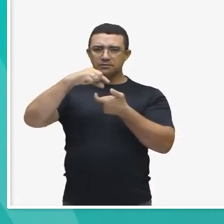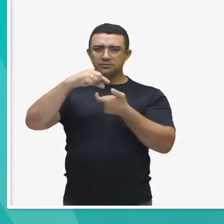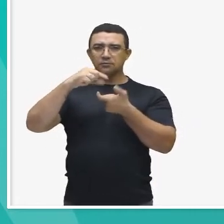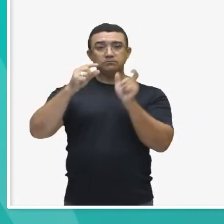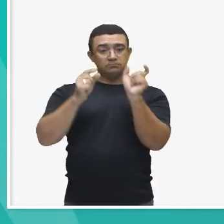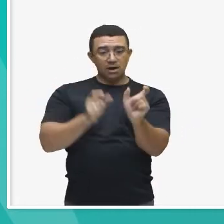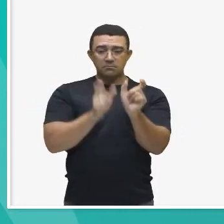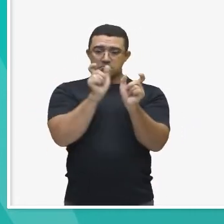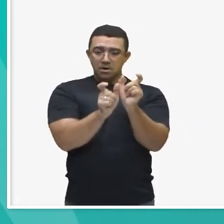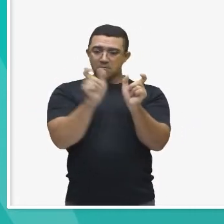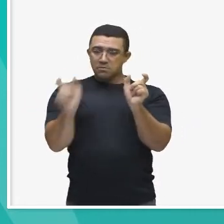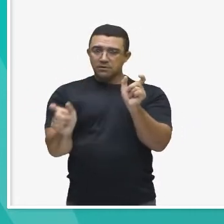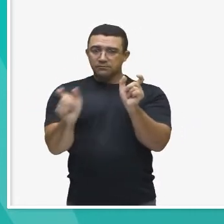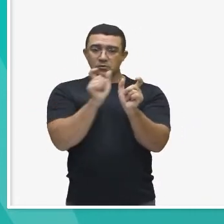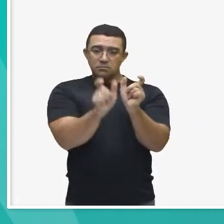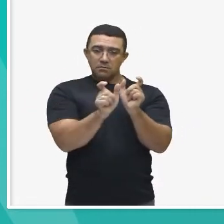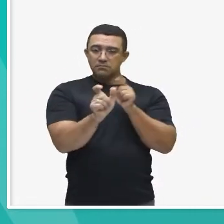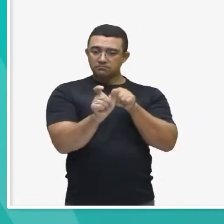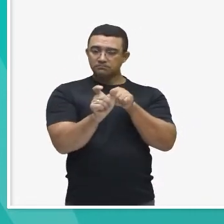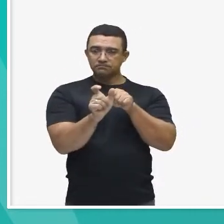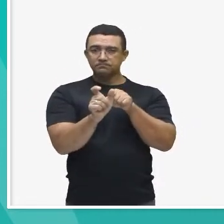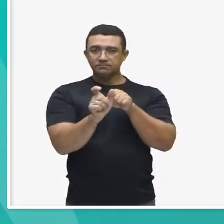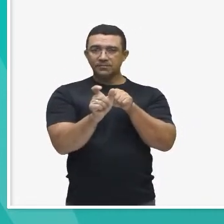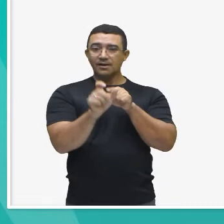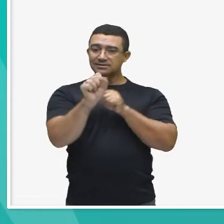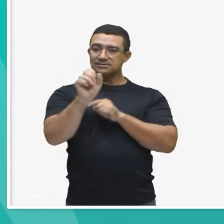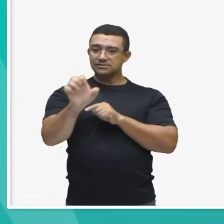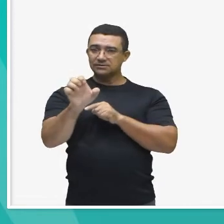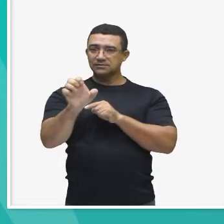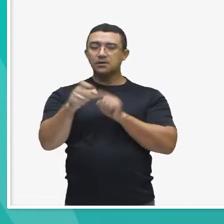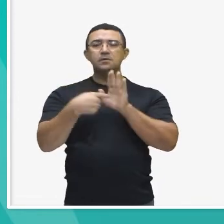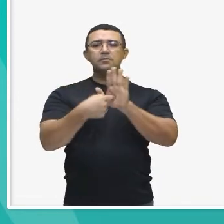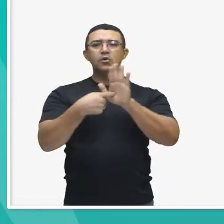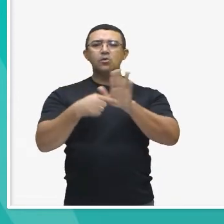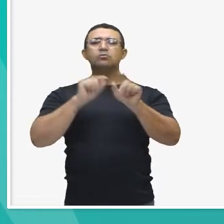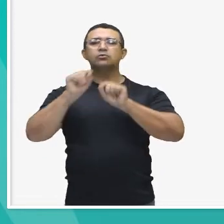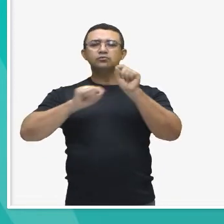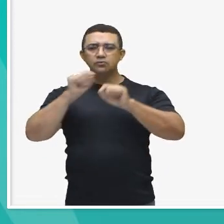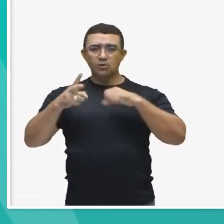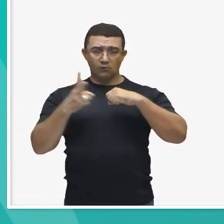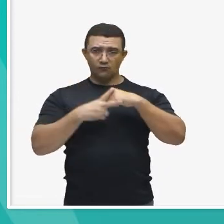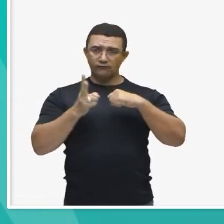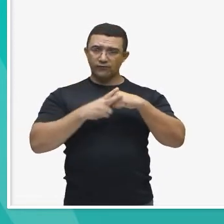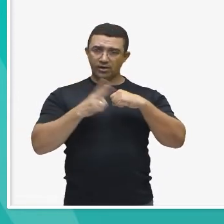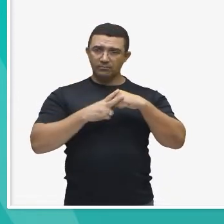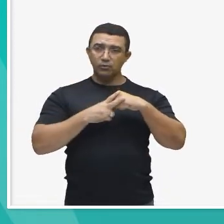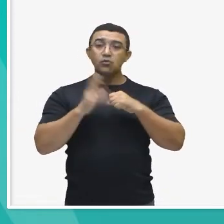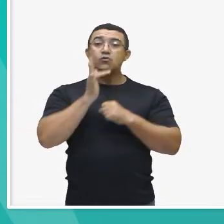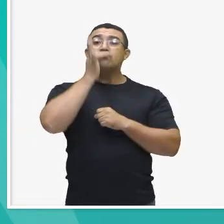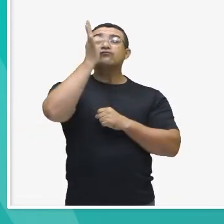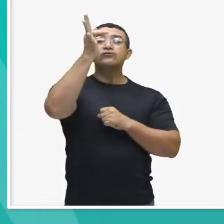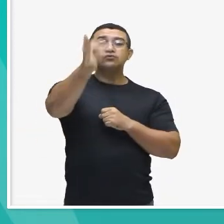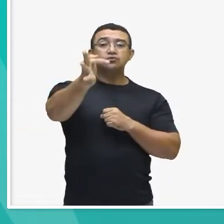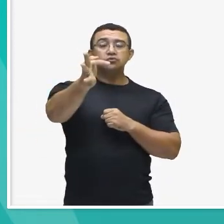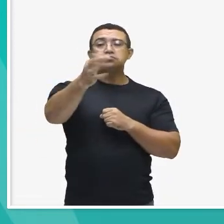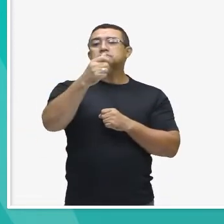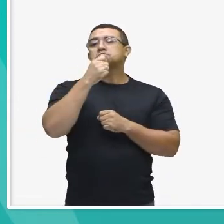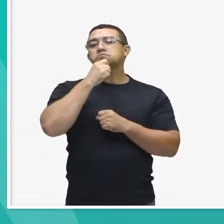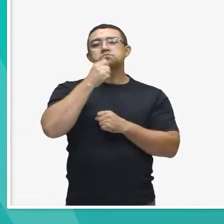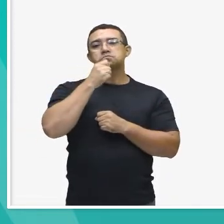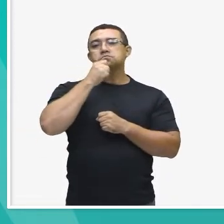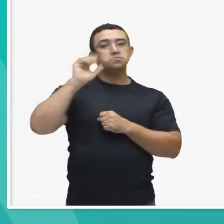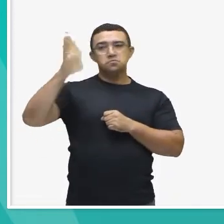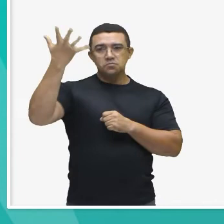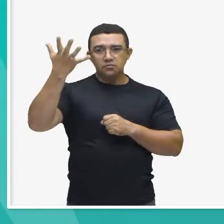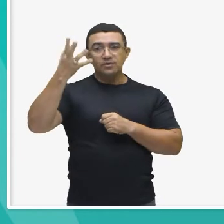né? Que é a desinência verbal. Tá certo? Que vai indicar que o verbo está no futuro, que ainda vai acontecer.